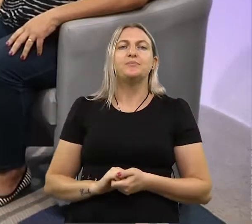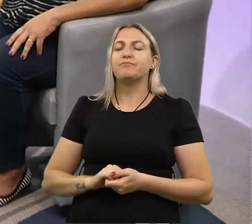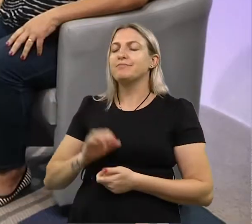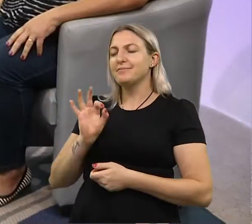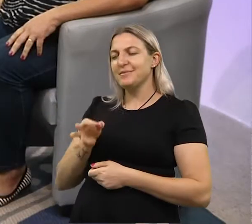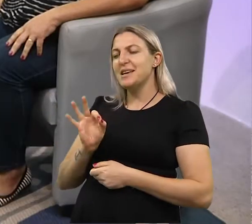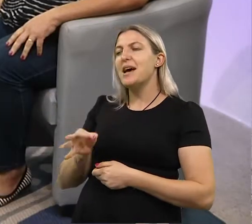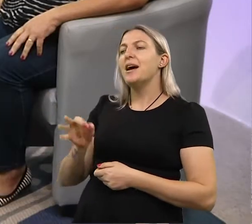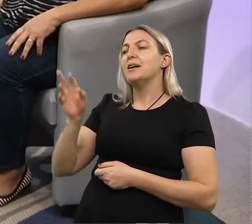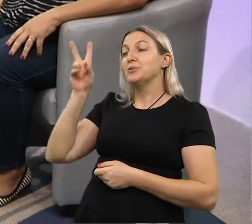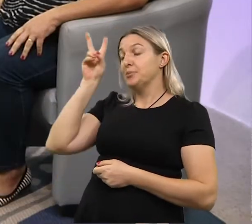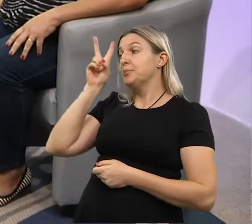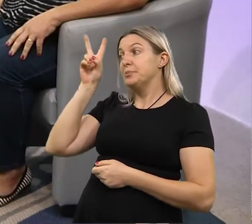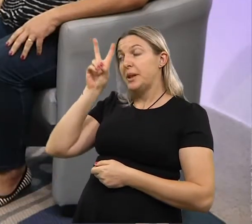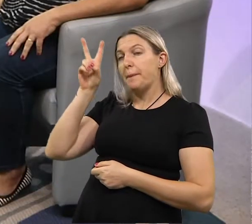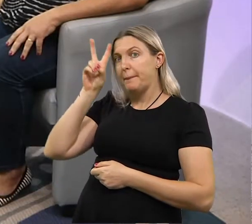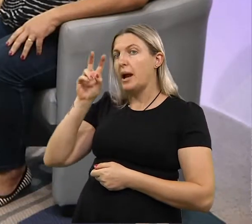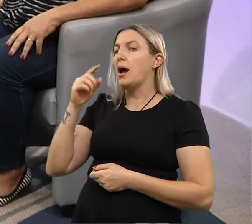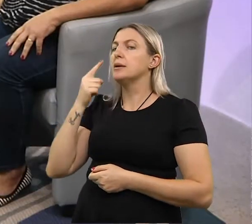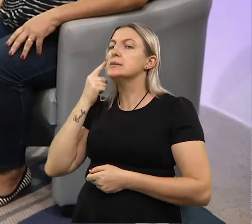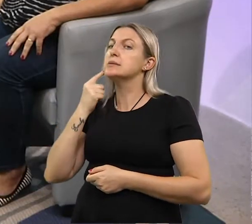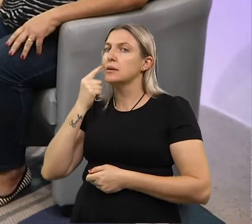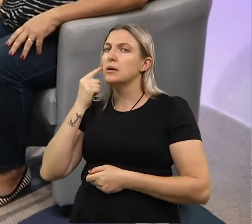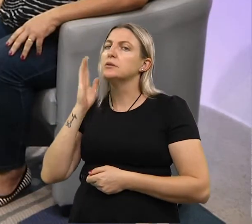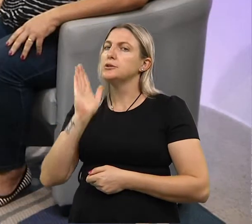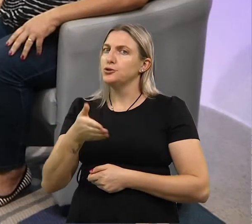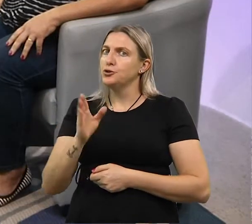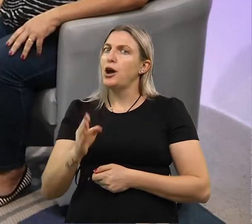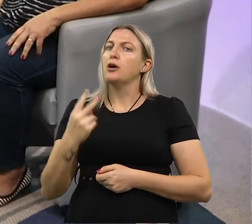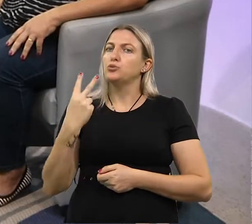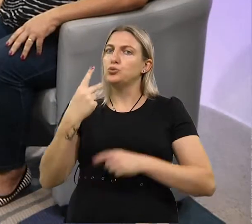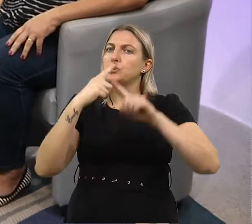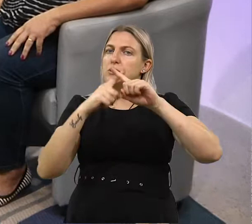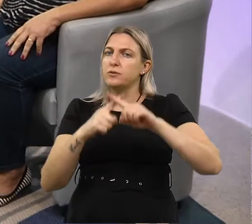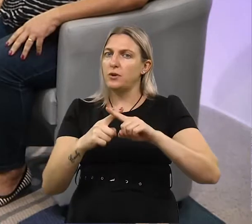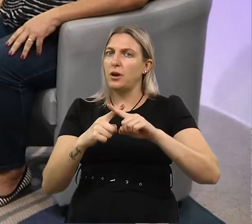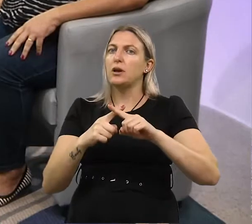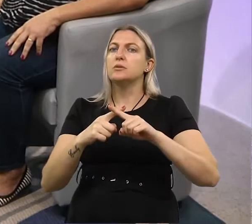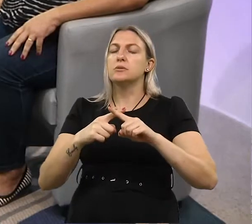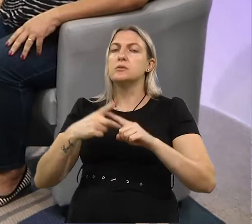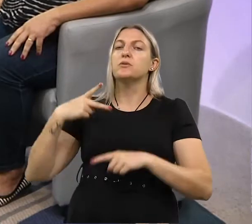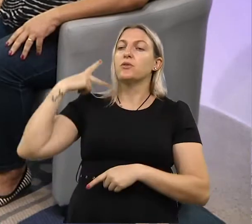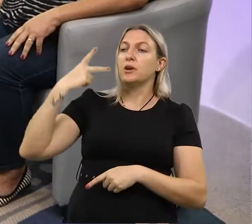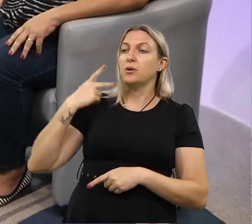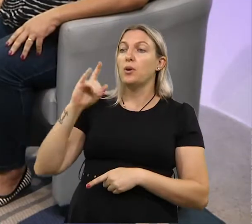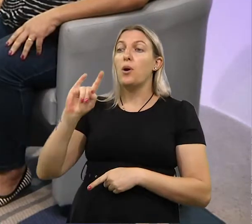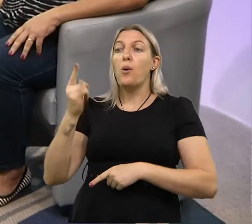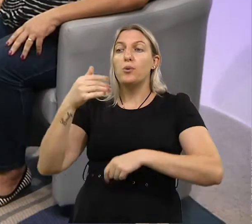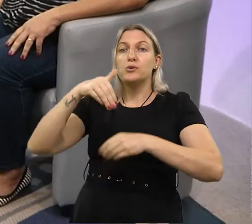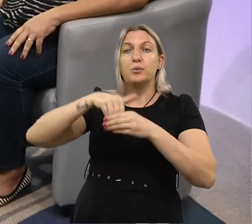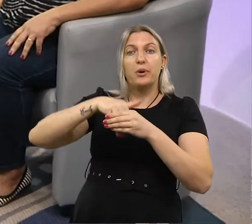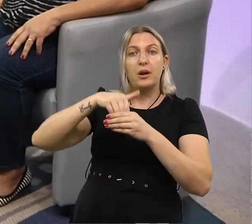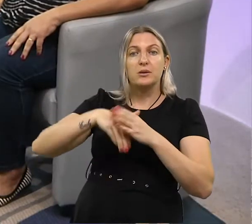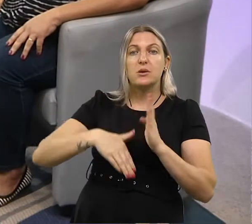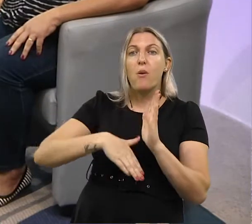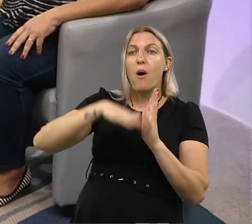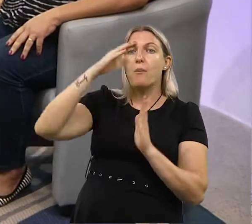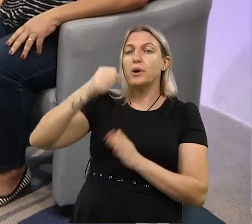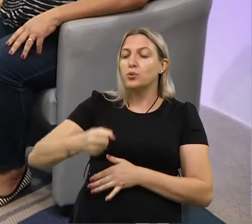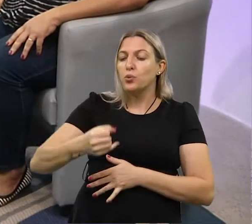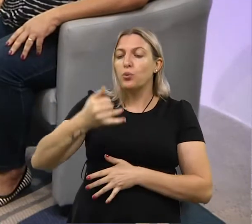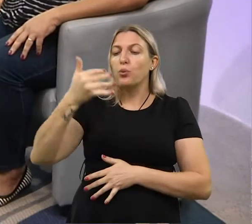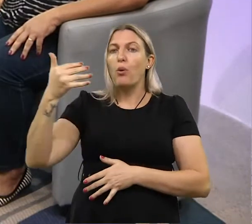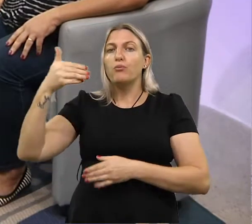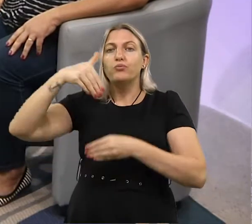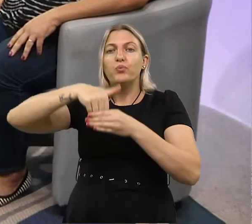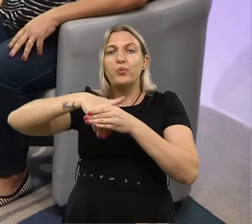vale lembrar que a Sandra ela é vereadora pela segunda vez. E na última eleição tu aumentou tua votação em relação ao primeiro pleito que tu